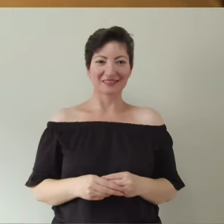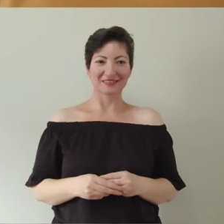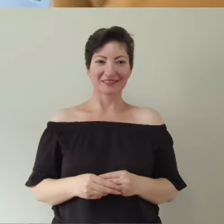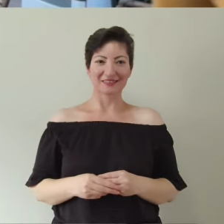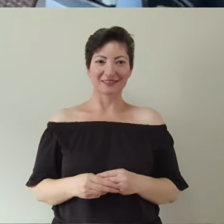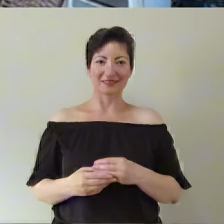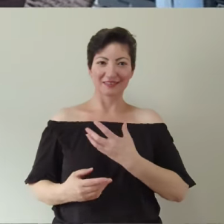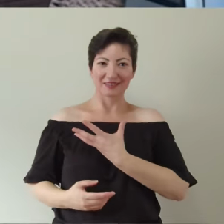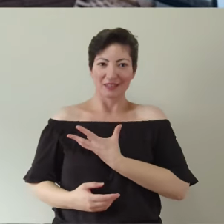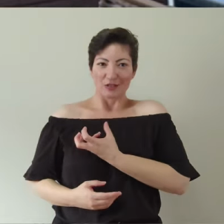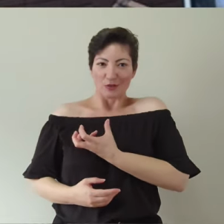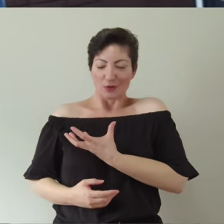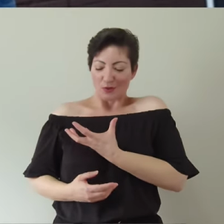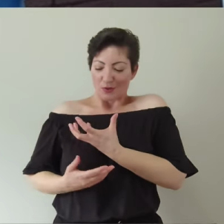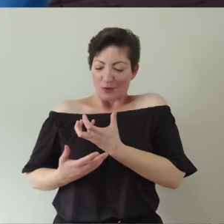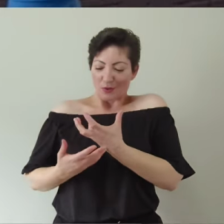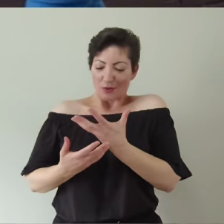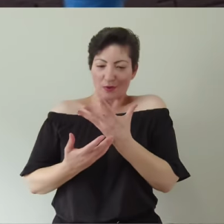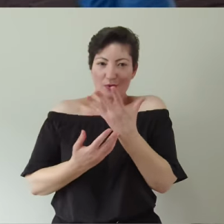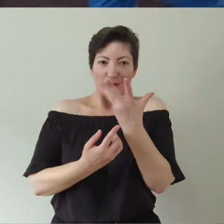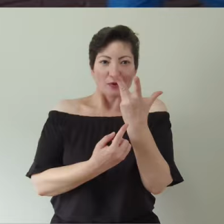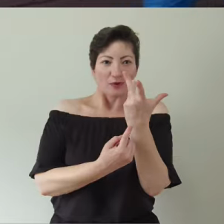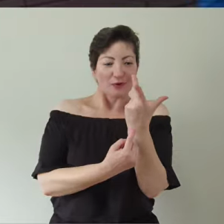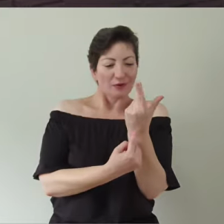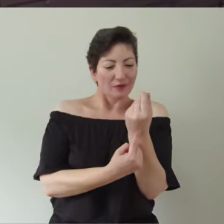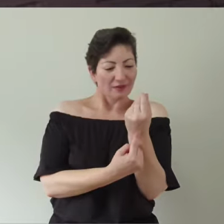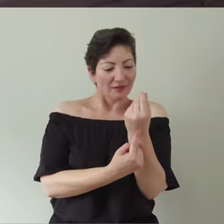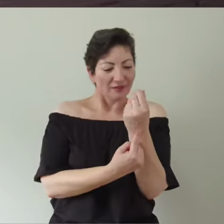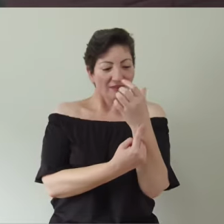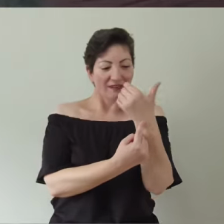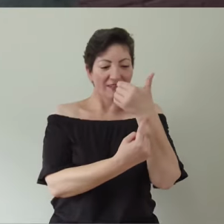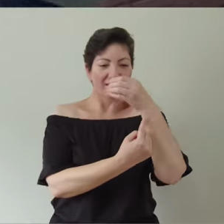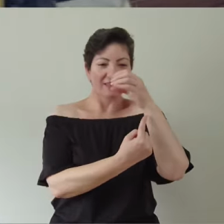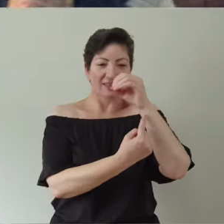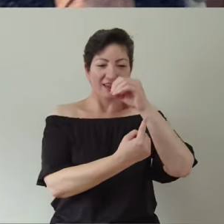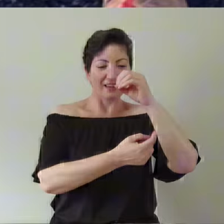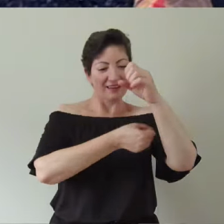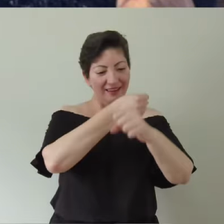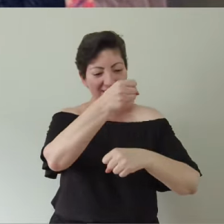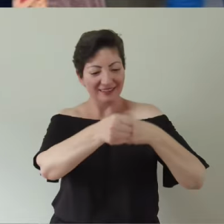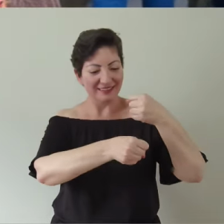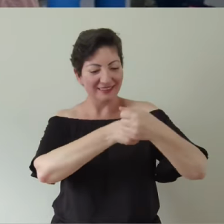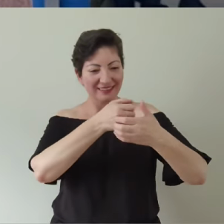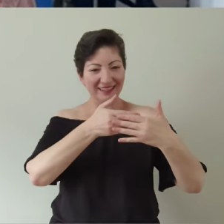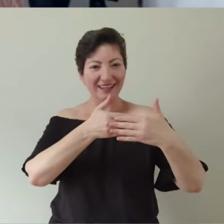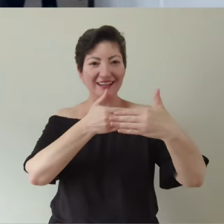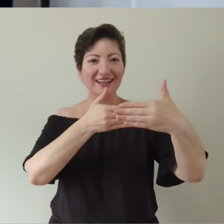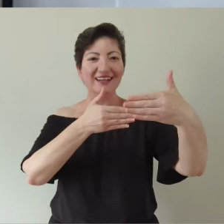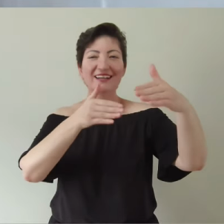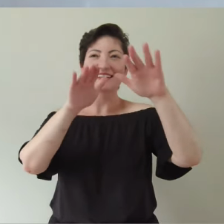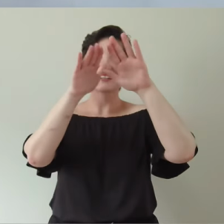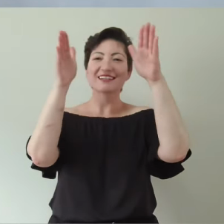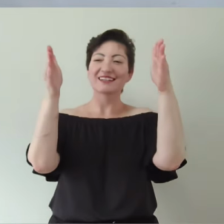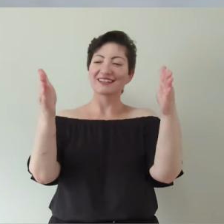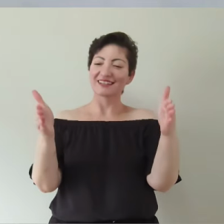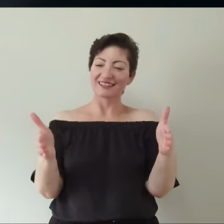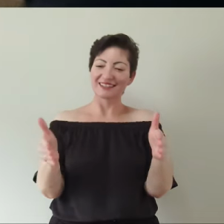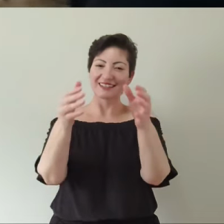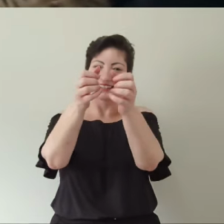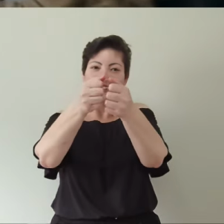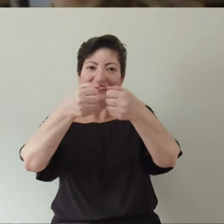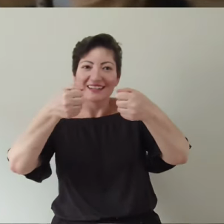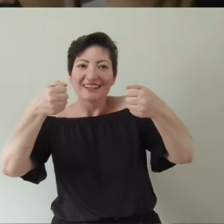Viva por mais 10 anos na simbologia singela de uma cápsula do tempo, esperando para ser